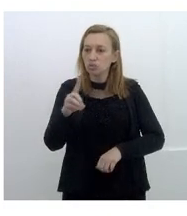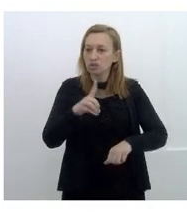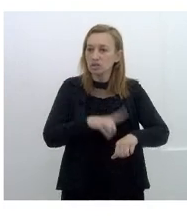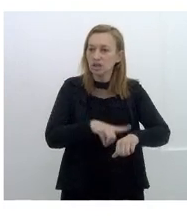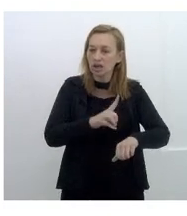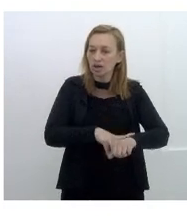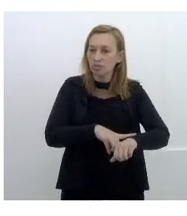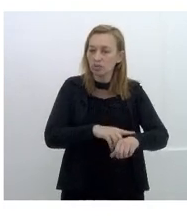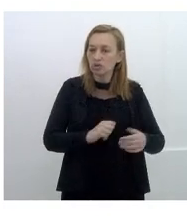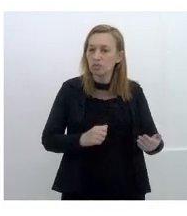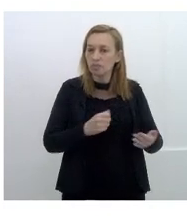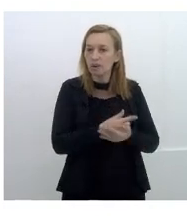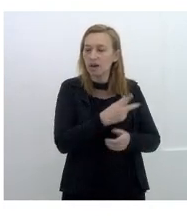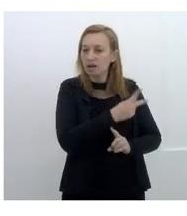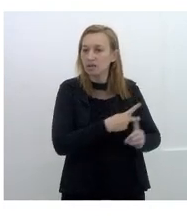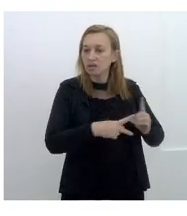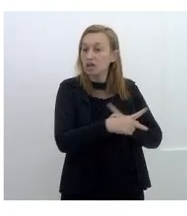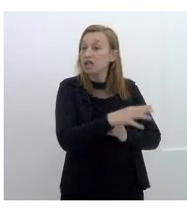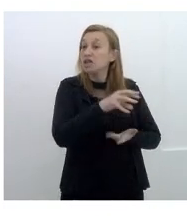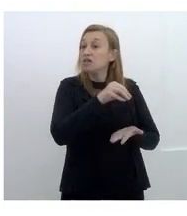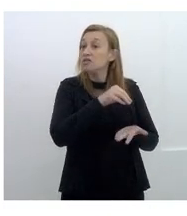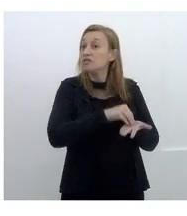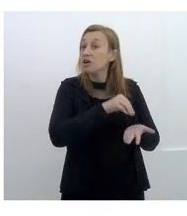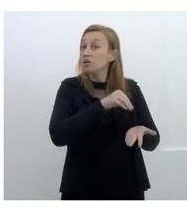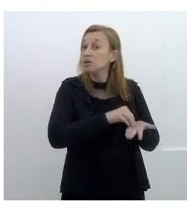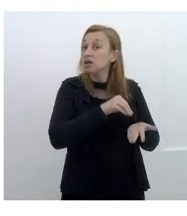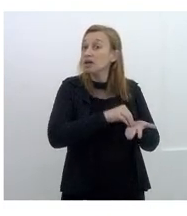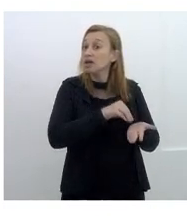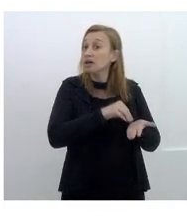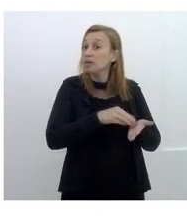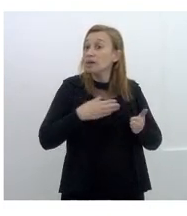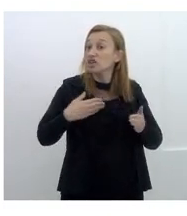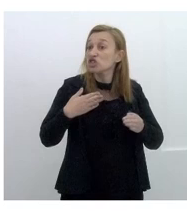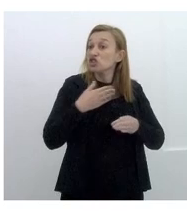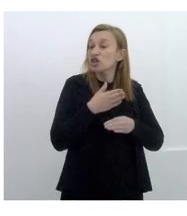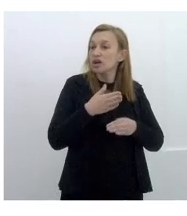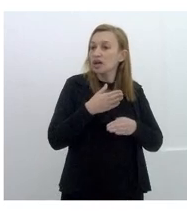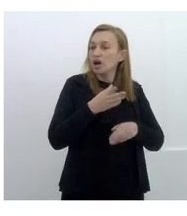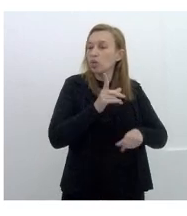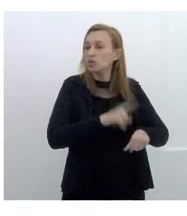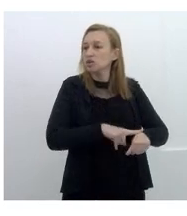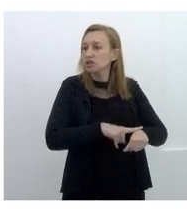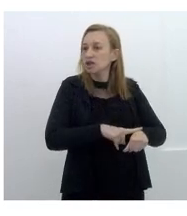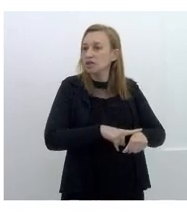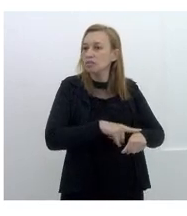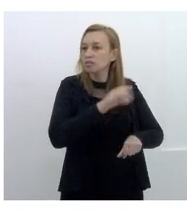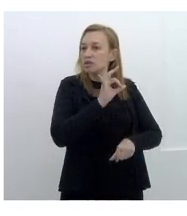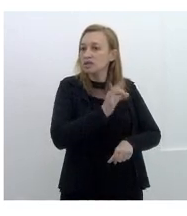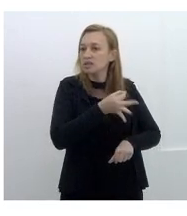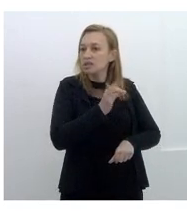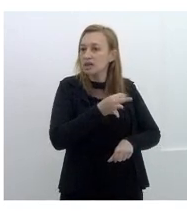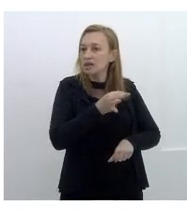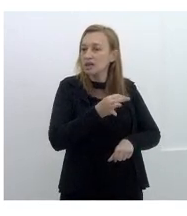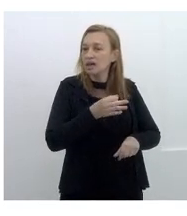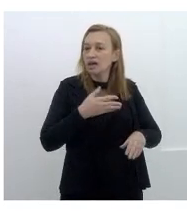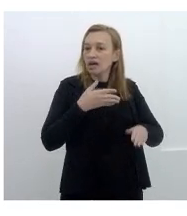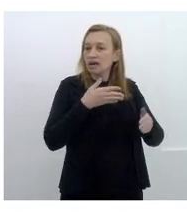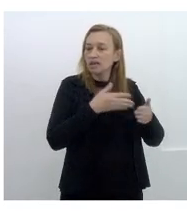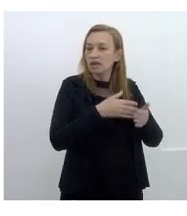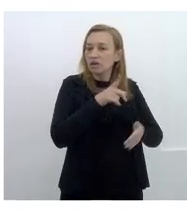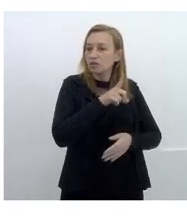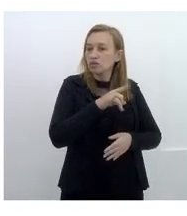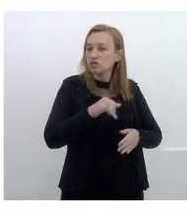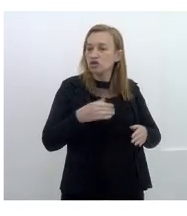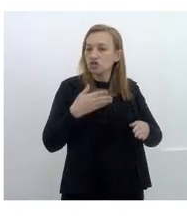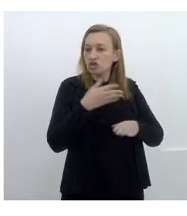de contribuição que faltaria para atingir o tempo mínimo de contribuição até à data de entrada em vigor